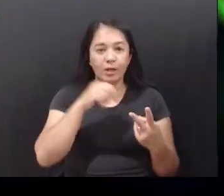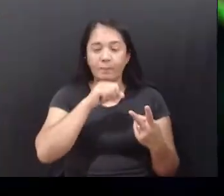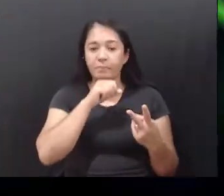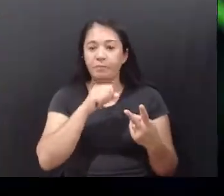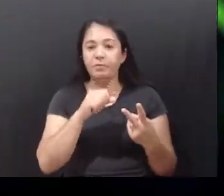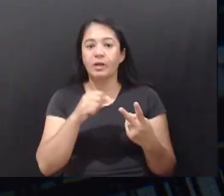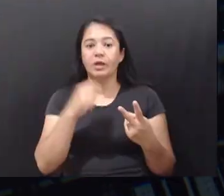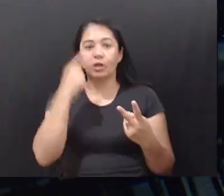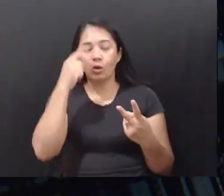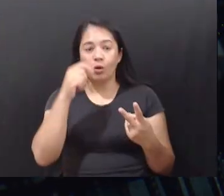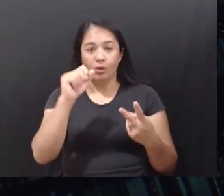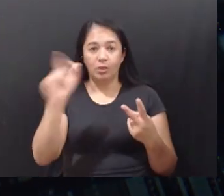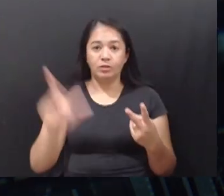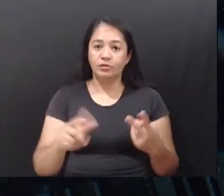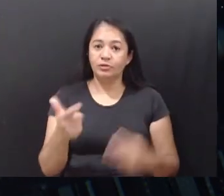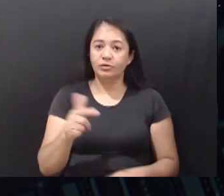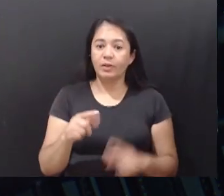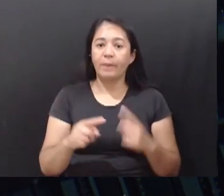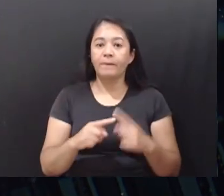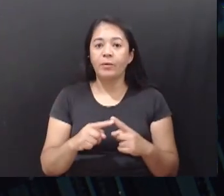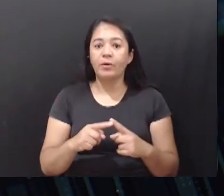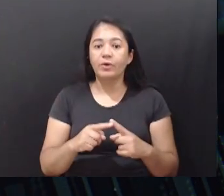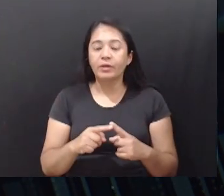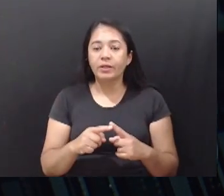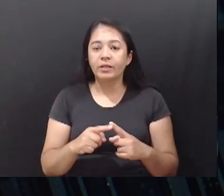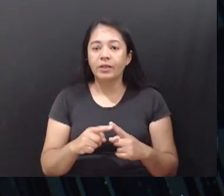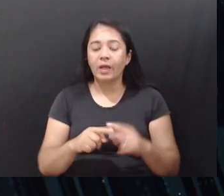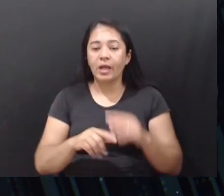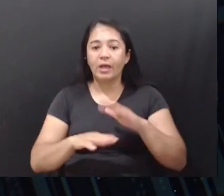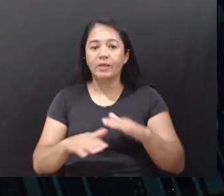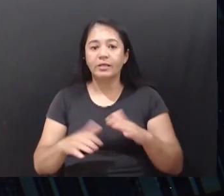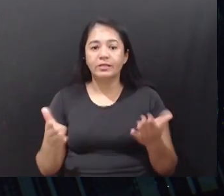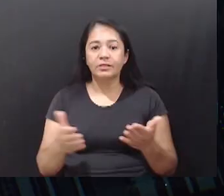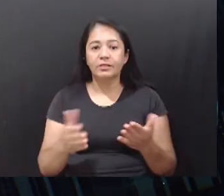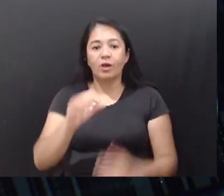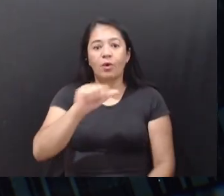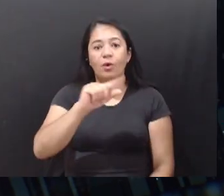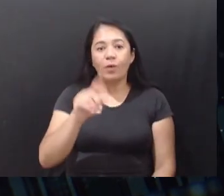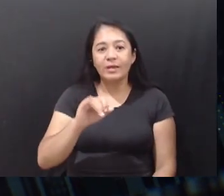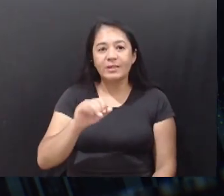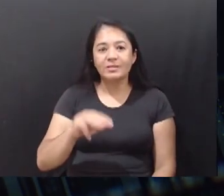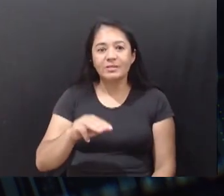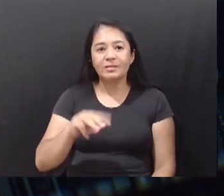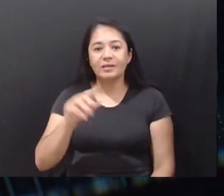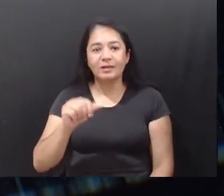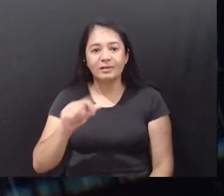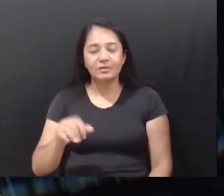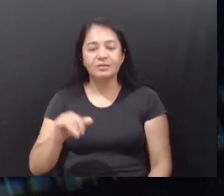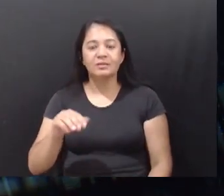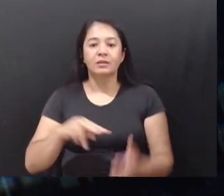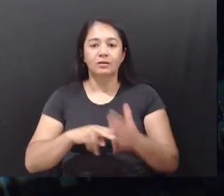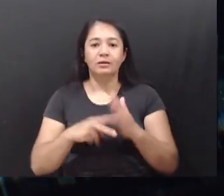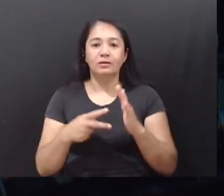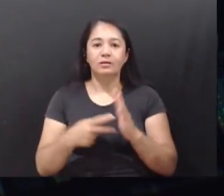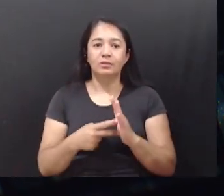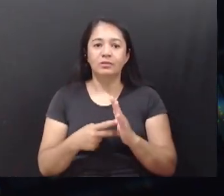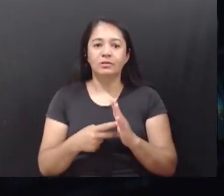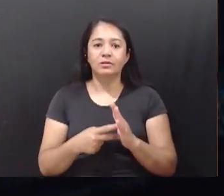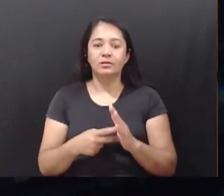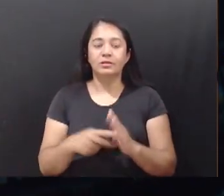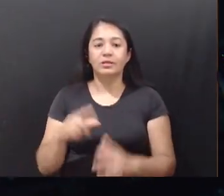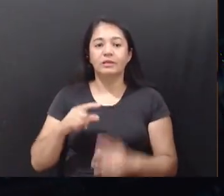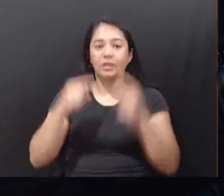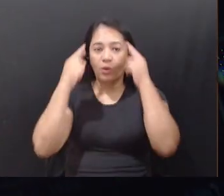olho azul, mas têm um filho com olho azul porque ambos são azão azinho e a criança recebeu o azinho azinho, né?